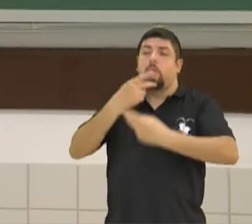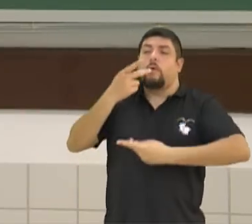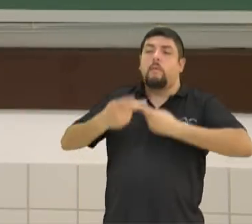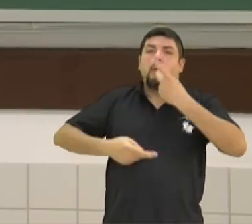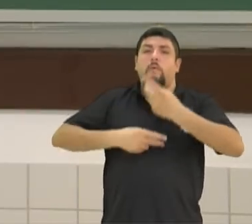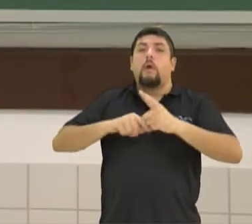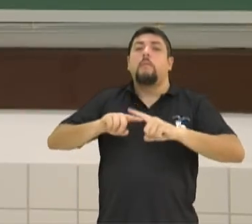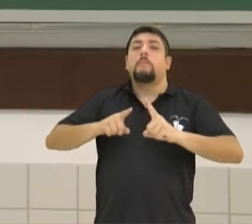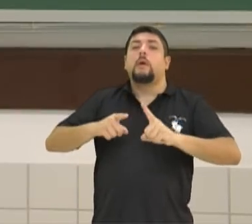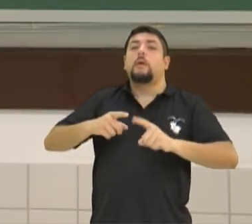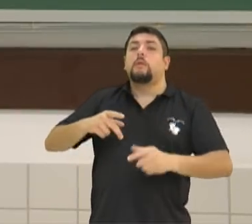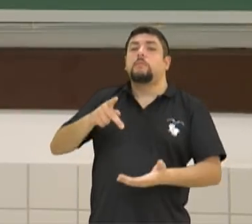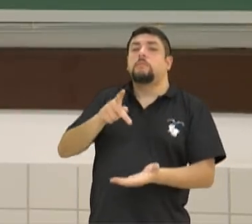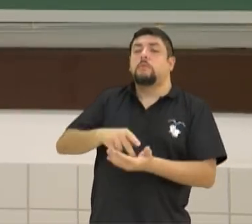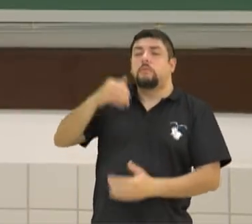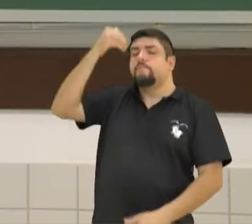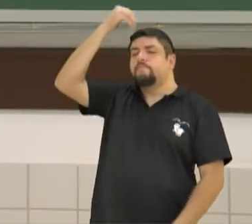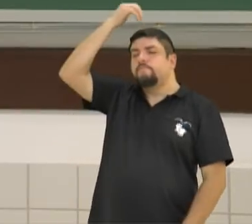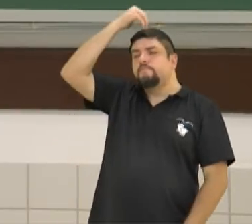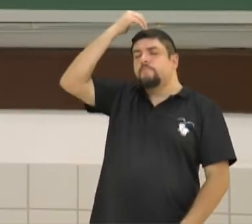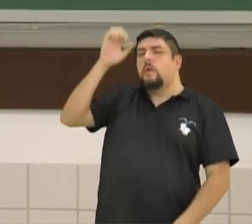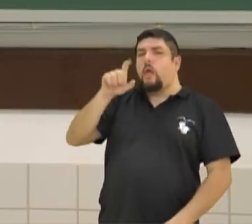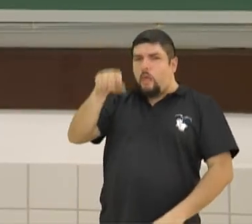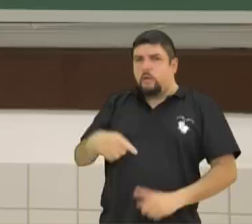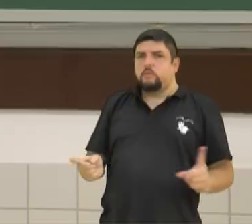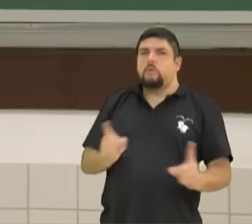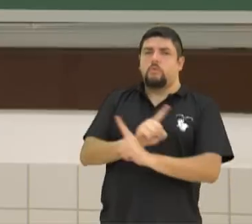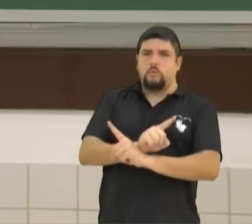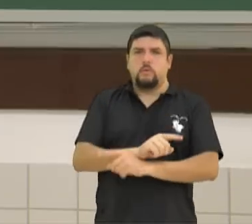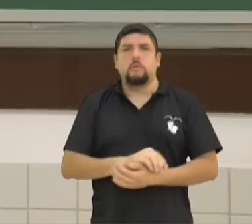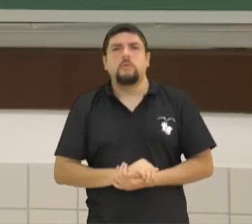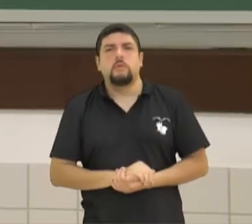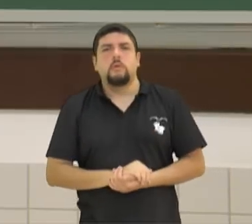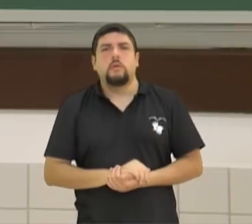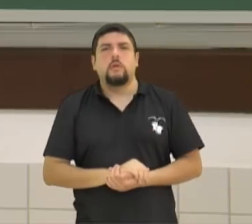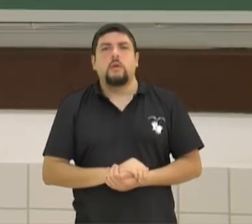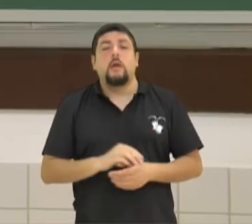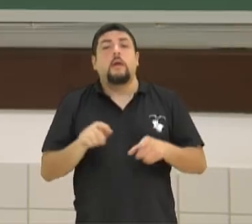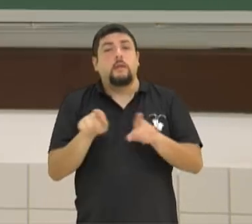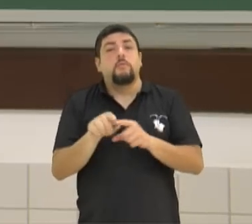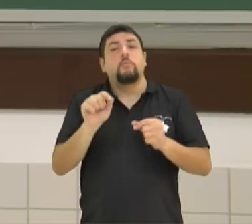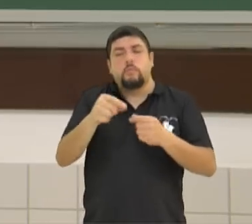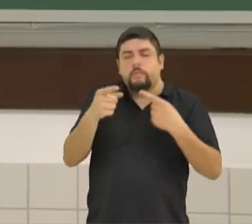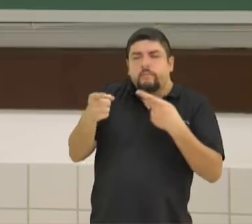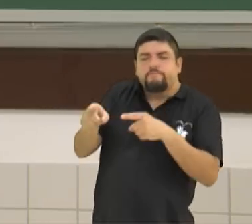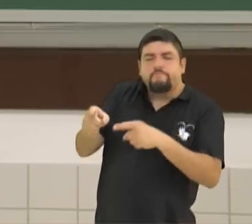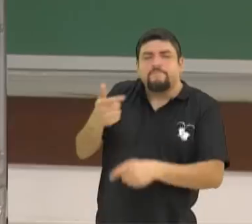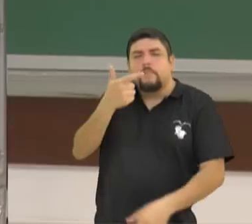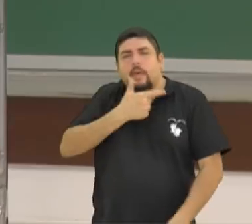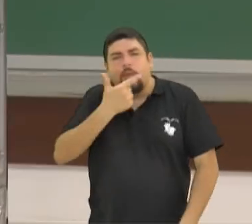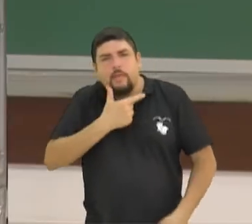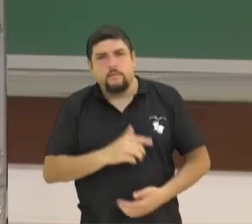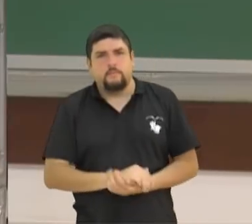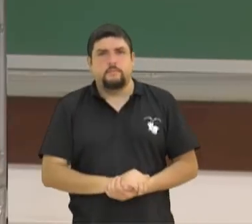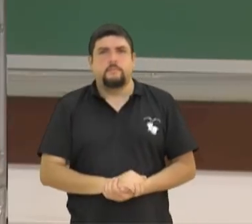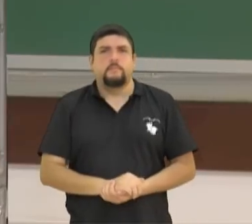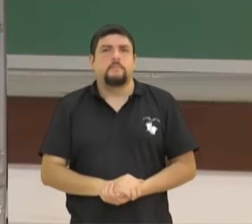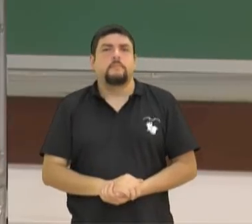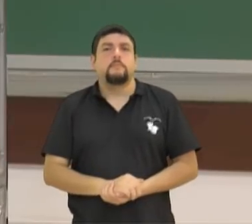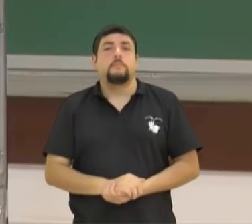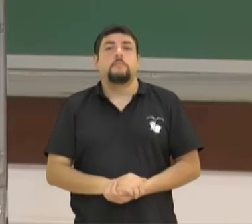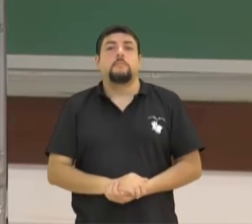gostariam de dizer de forma irônica, Também a ironia é muito utilizada para provocar um riso. Vamos